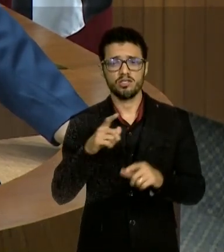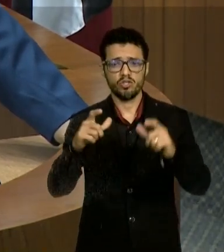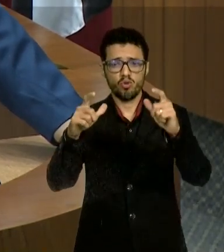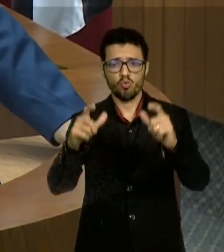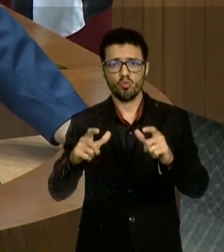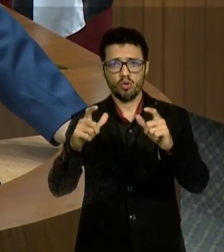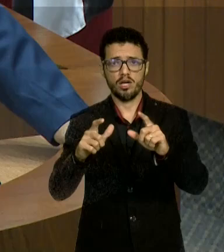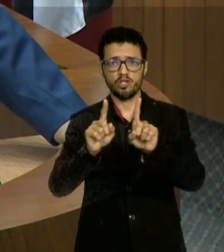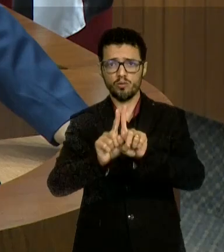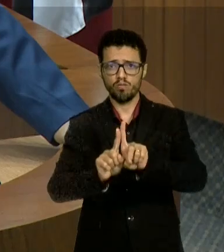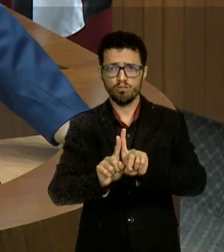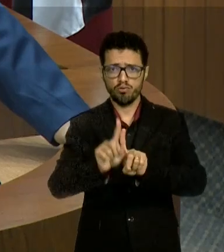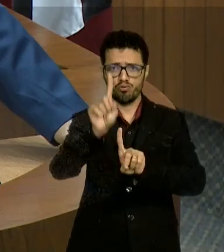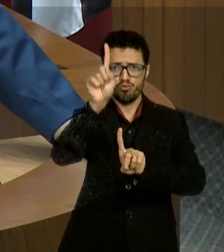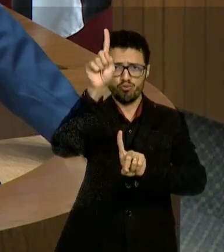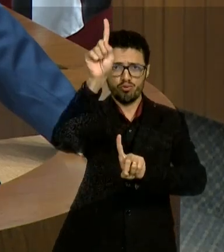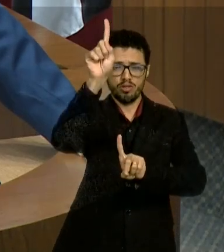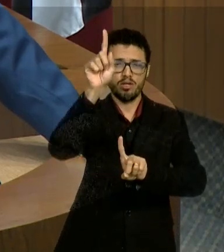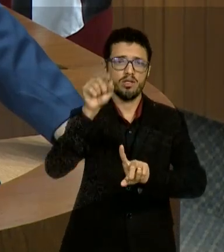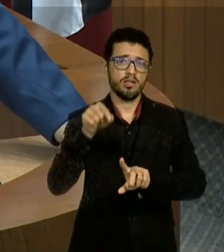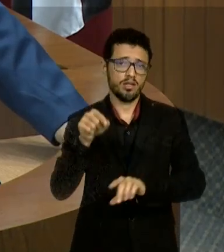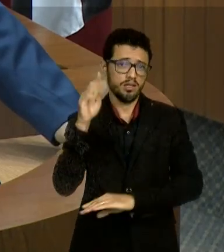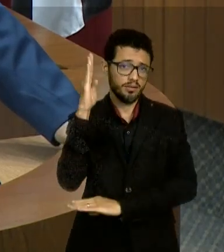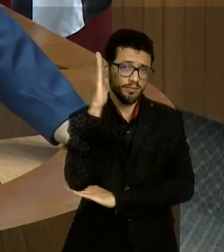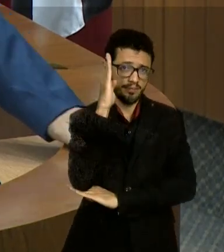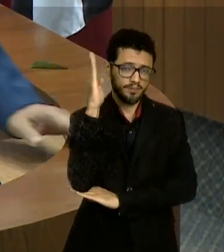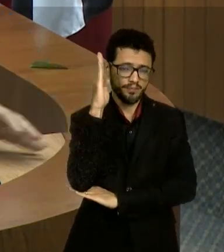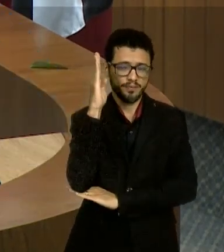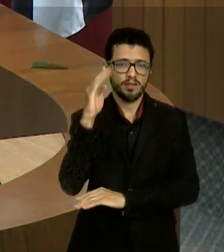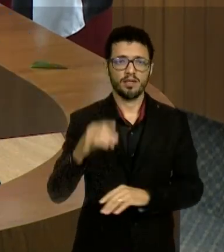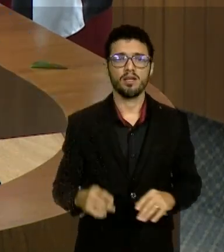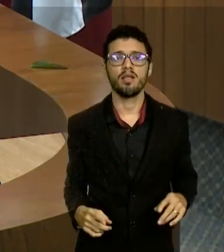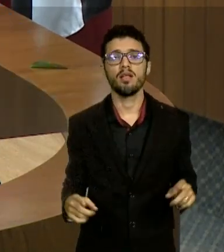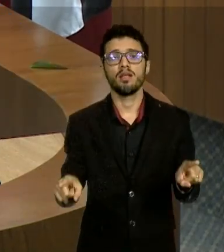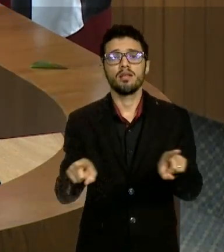de Alcântara, ao mesmo tempo